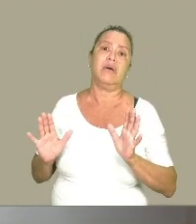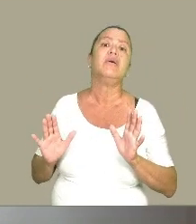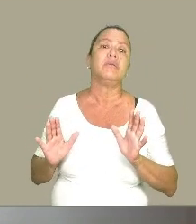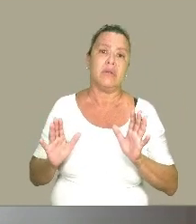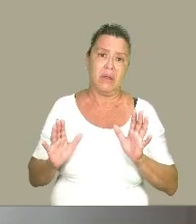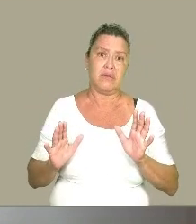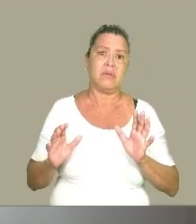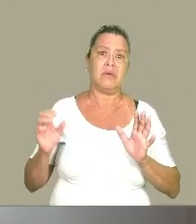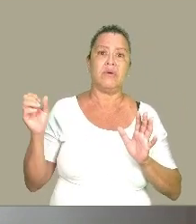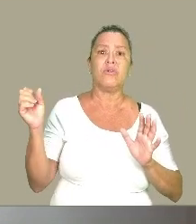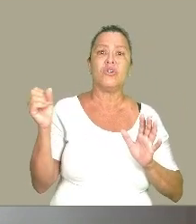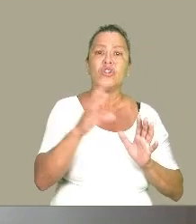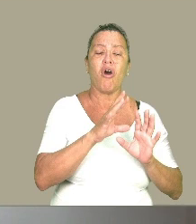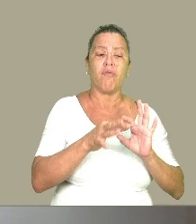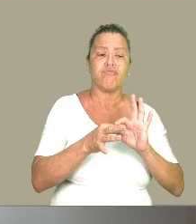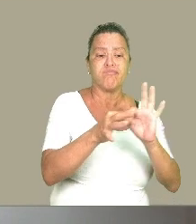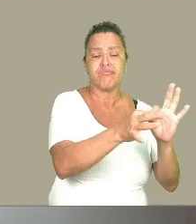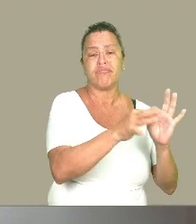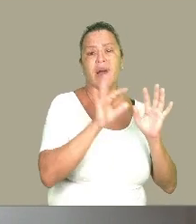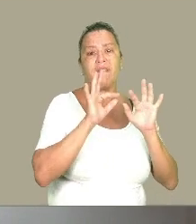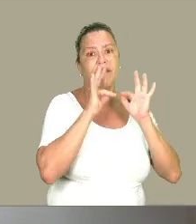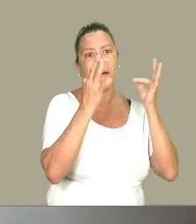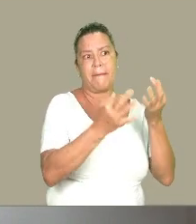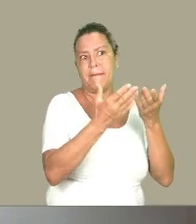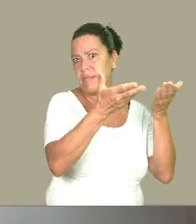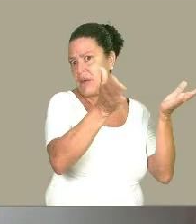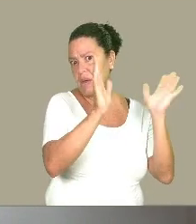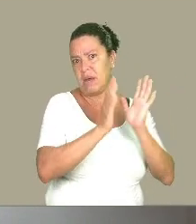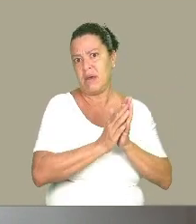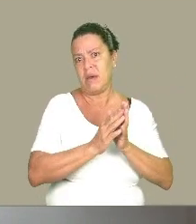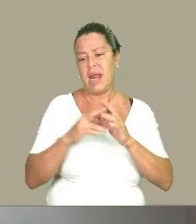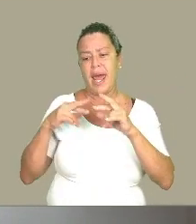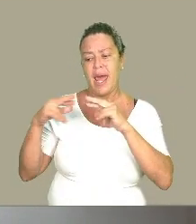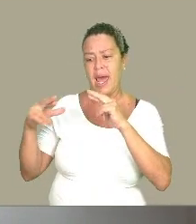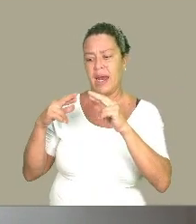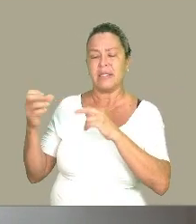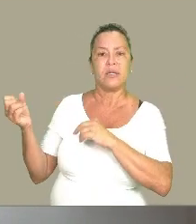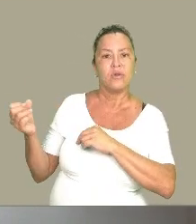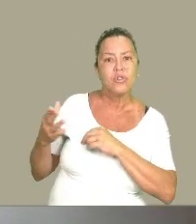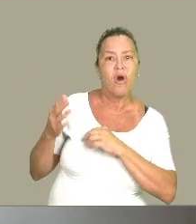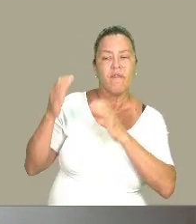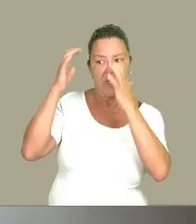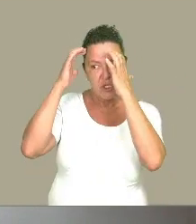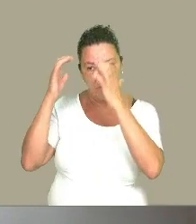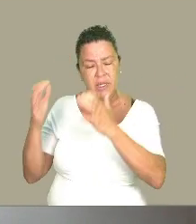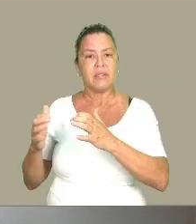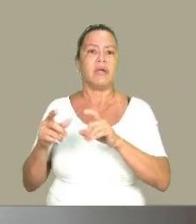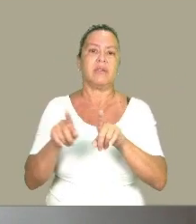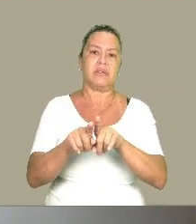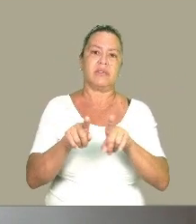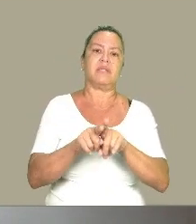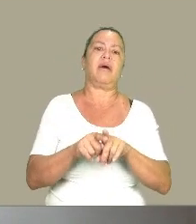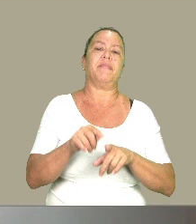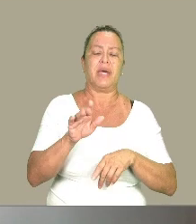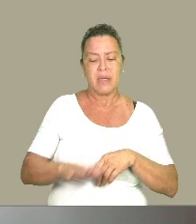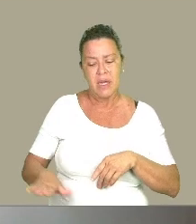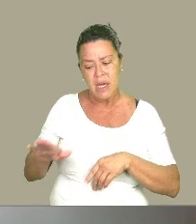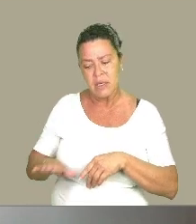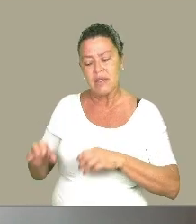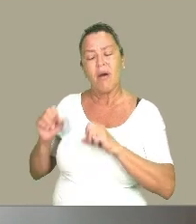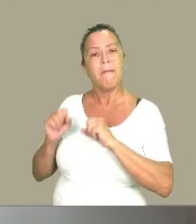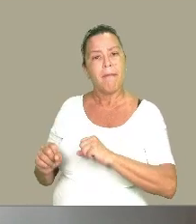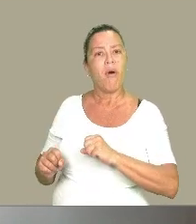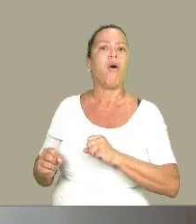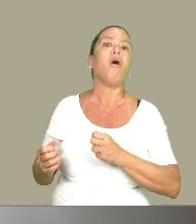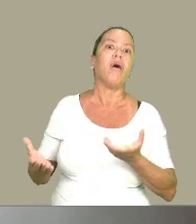novos vínculos afetivos, de novas relações familiares, crianças que porventura